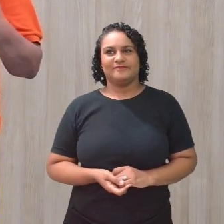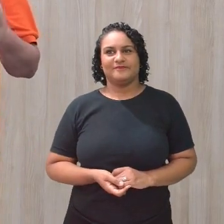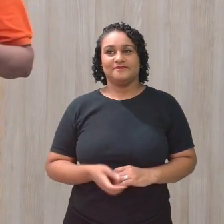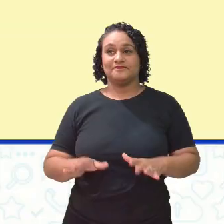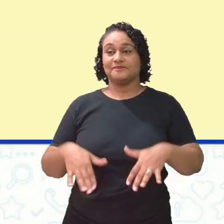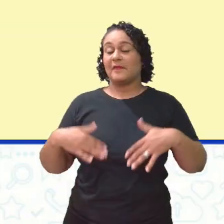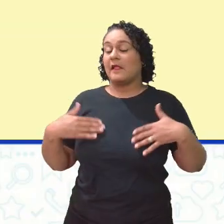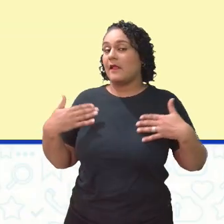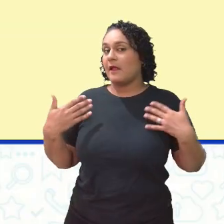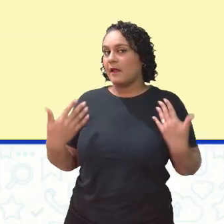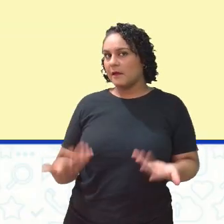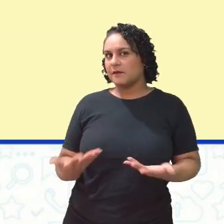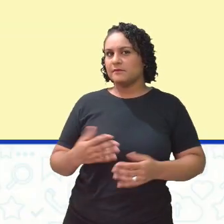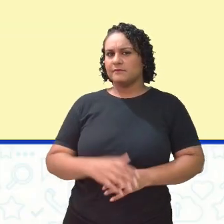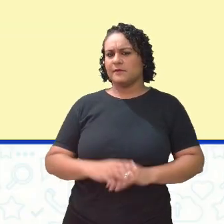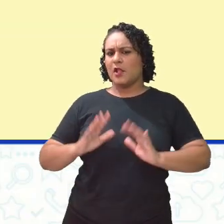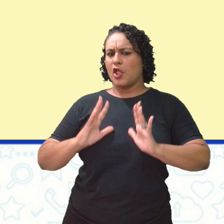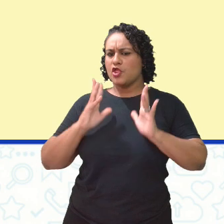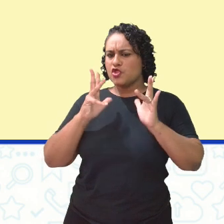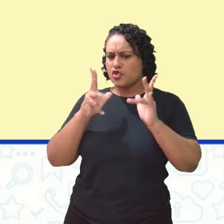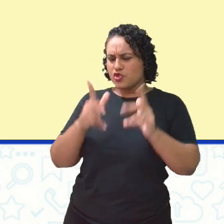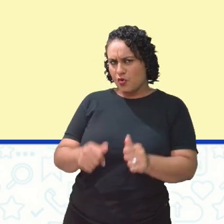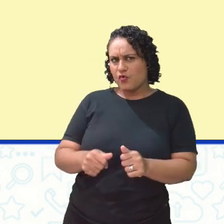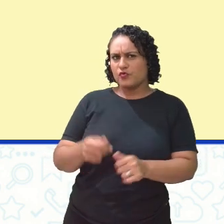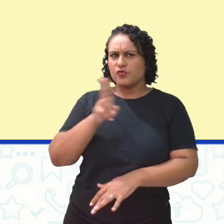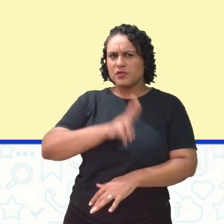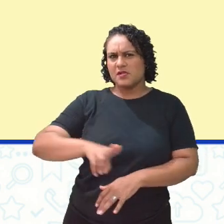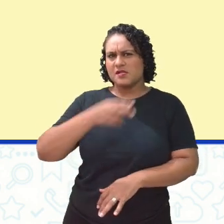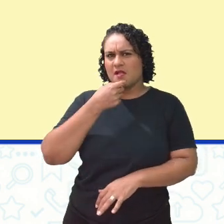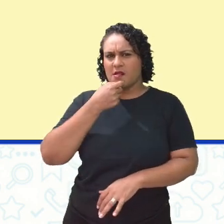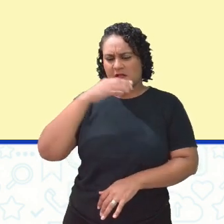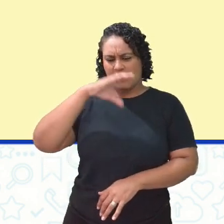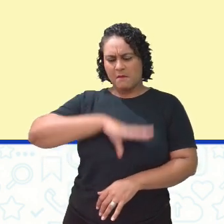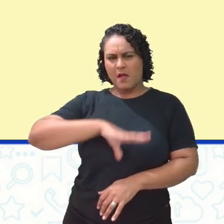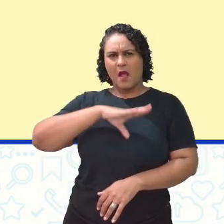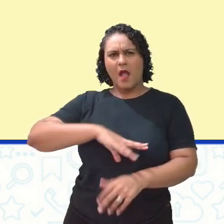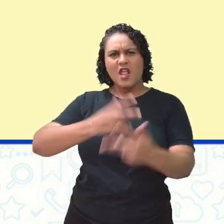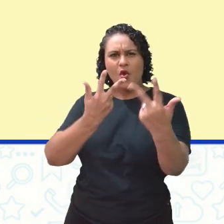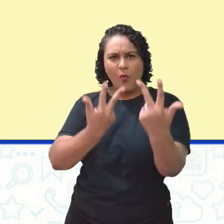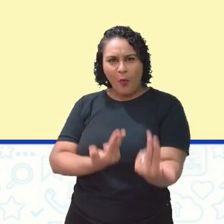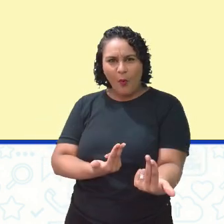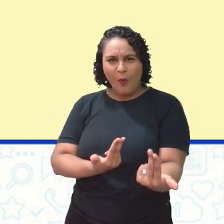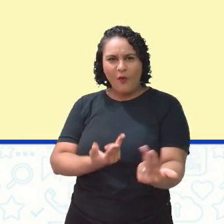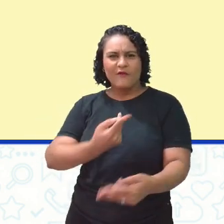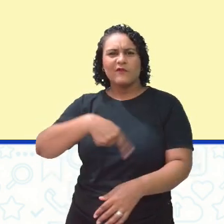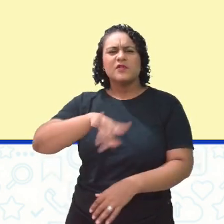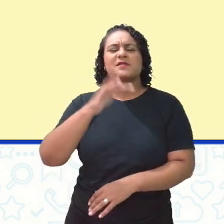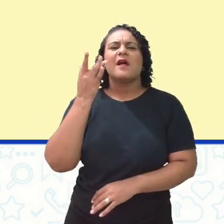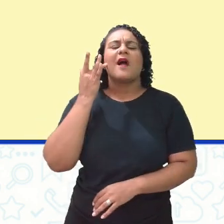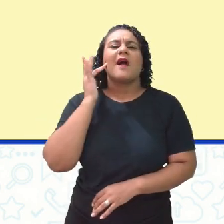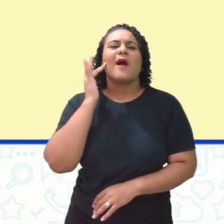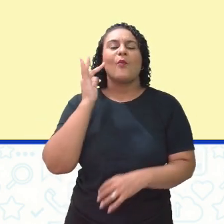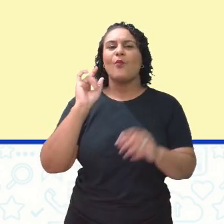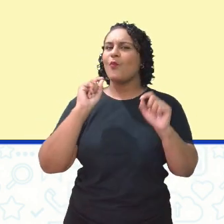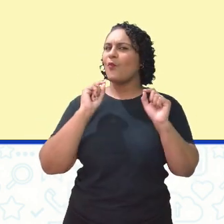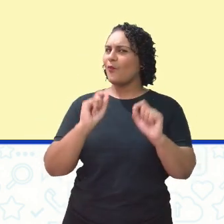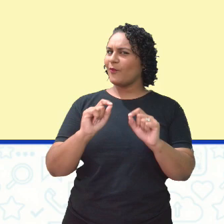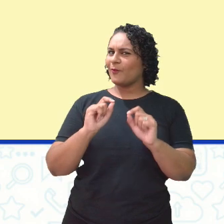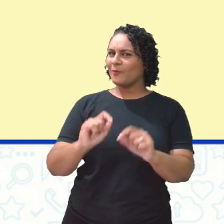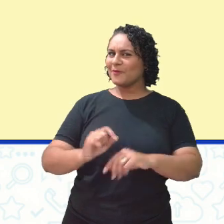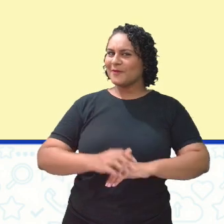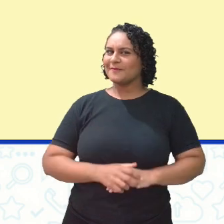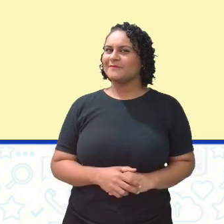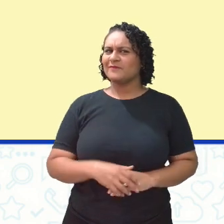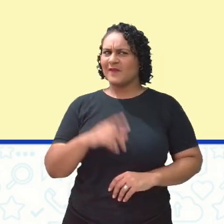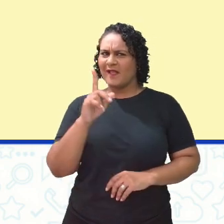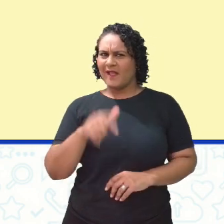E aí, todos falam o mesmo português? O que vocês acham dessa ideia?